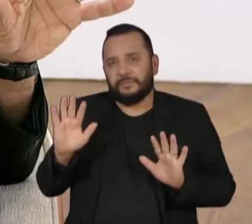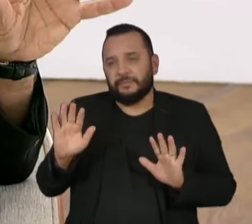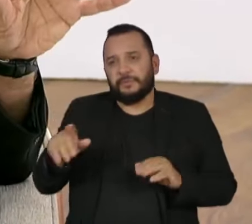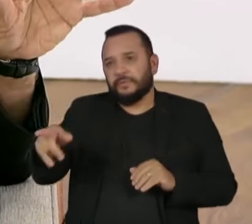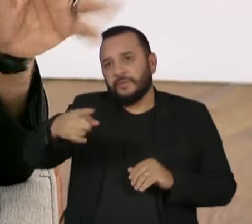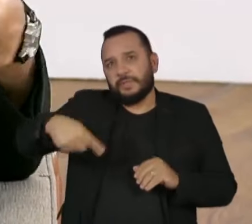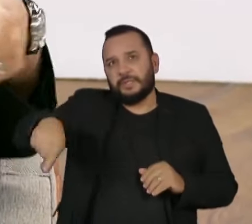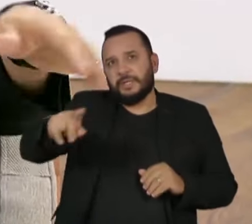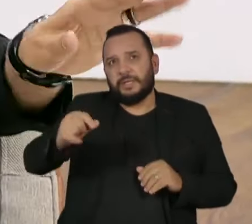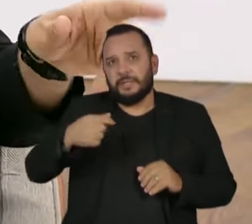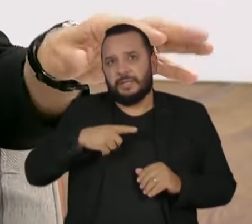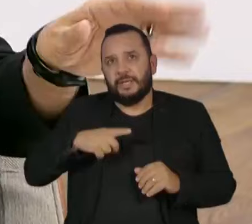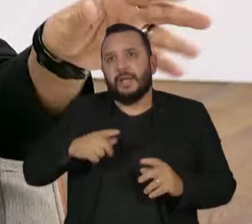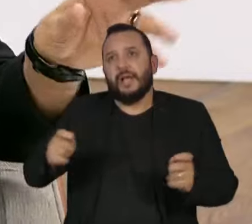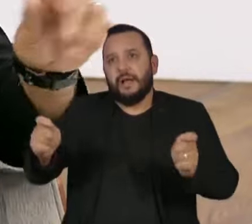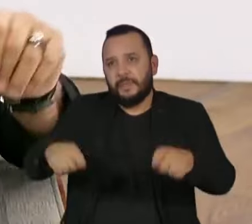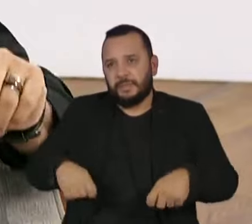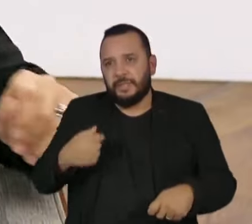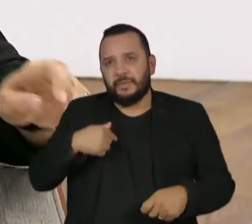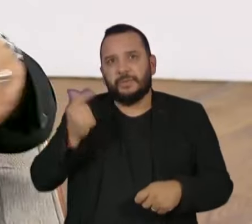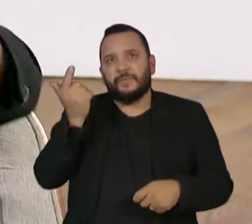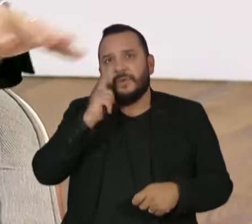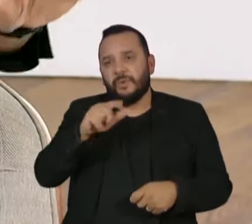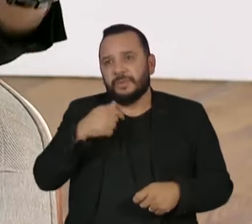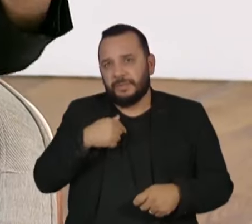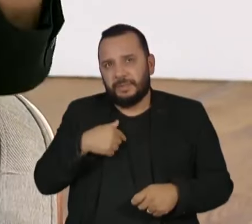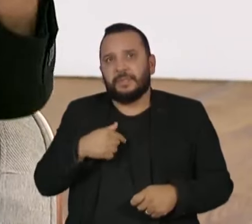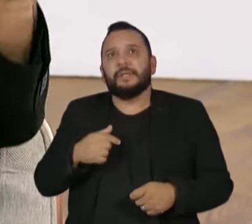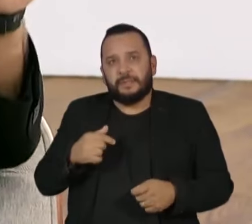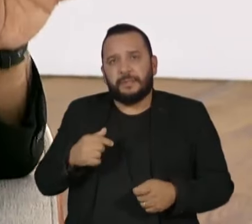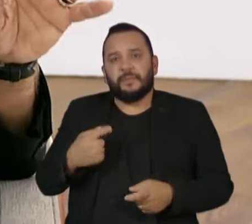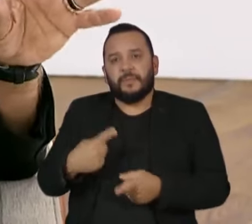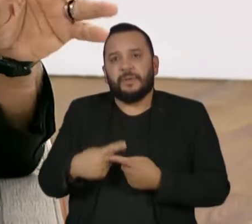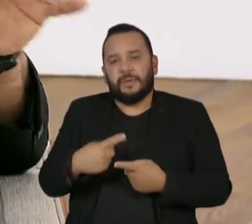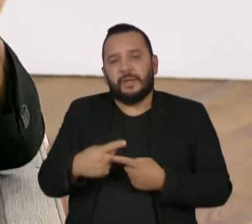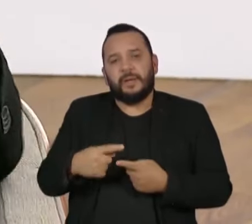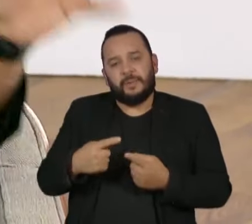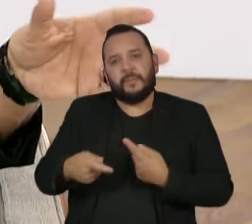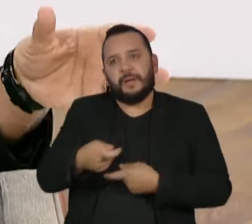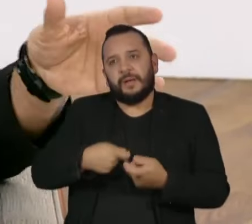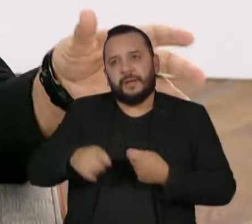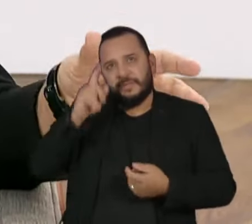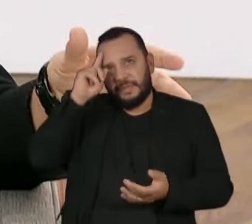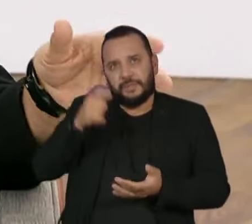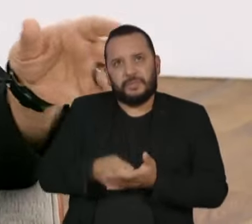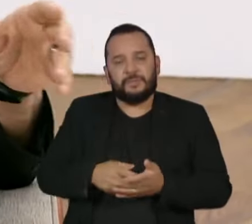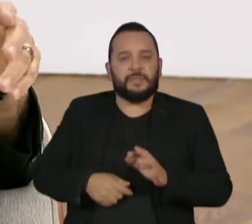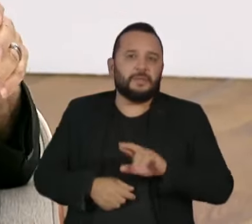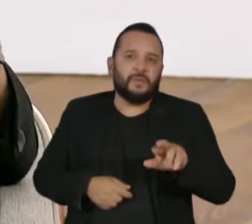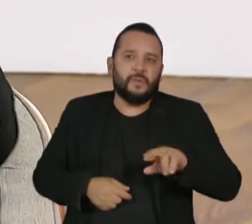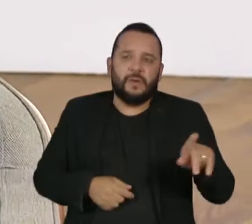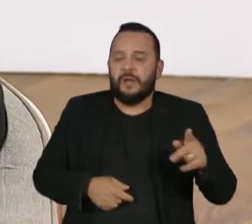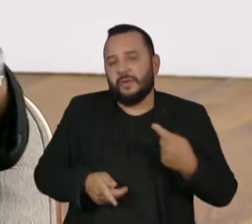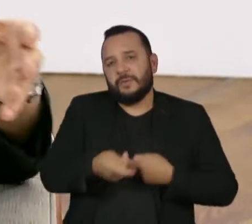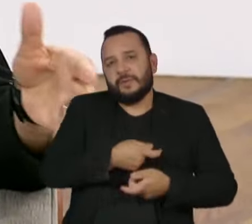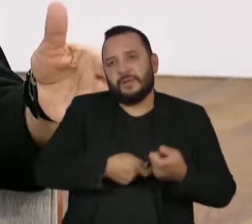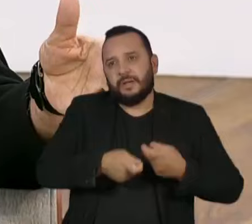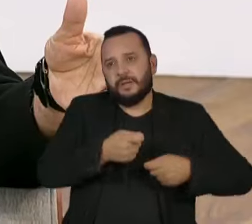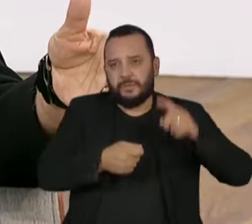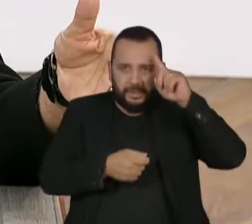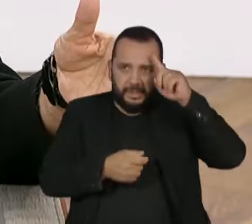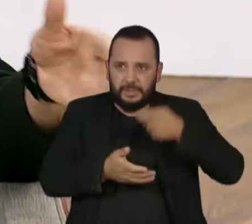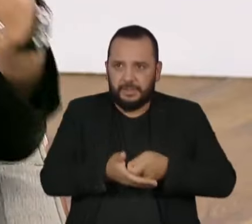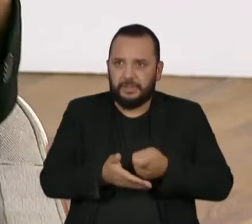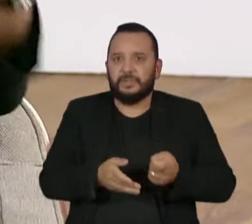se vocês tiverem competência, vocês vão se estabelecer porque o mercado vai decidir. Só que não é bem o mercado. É como